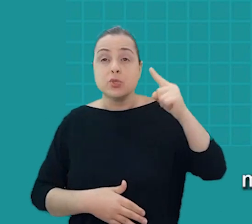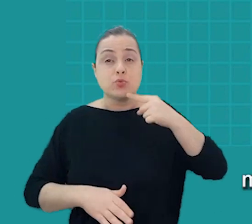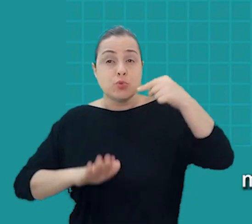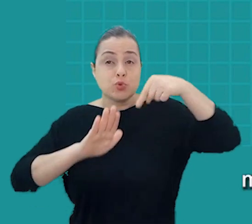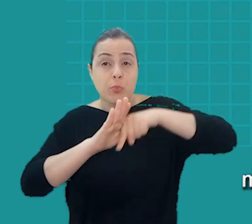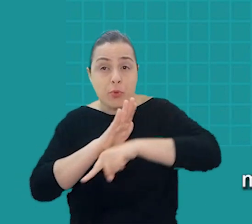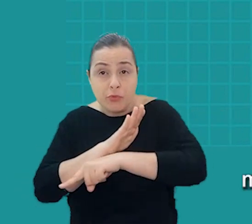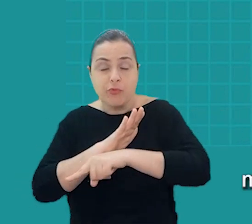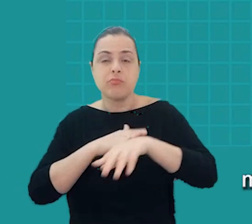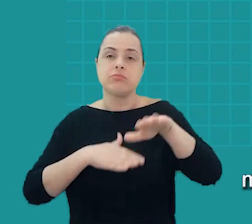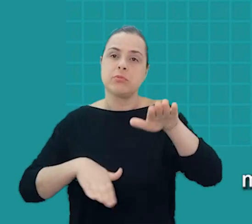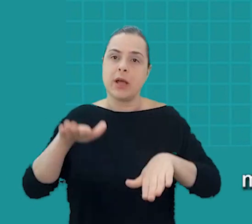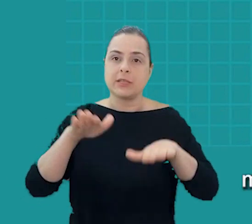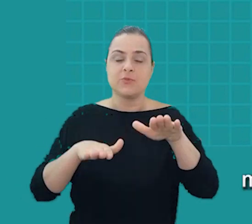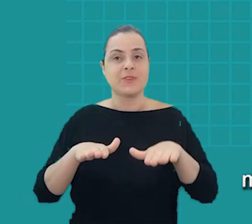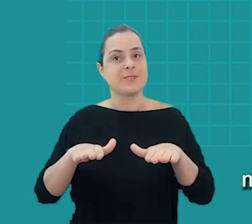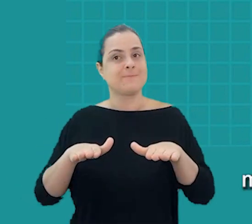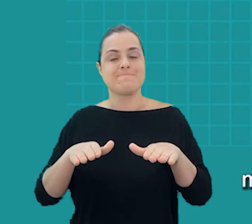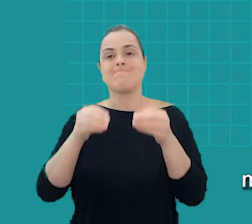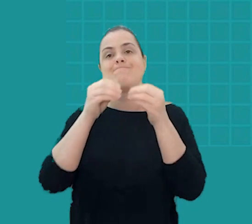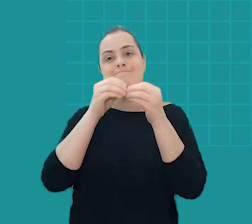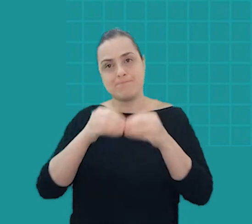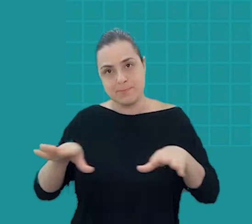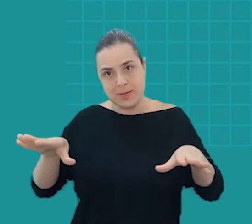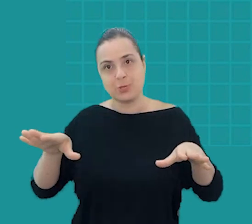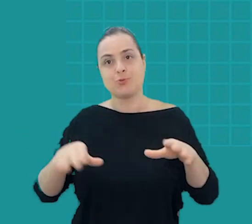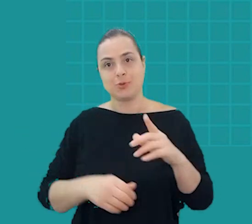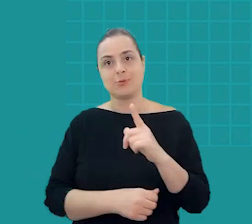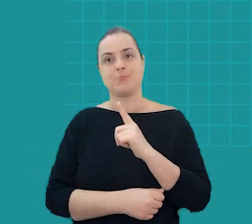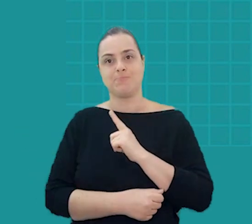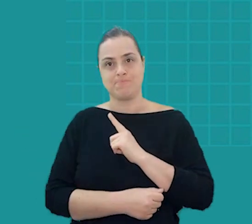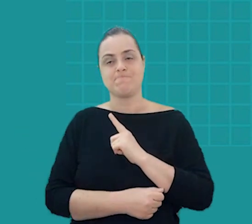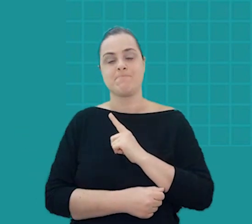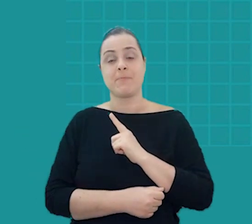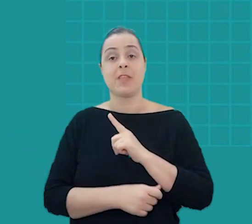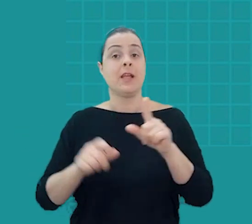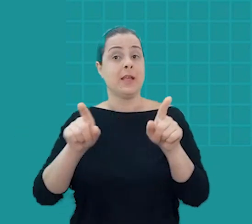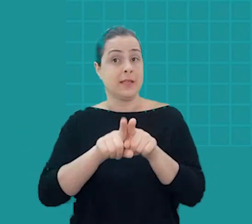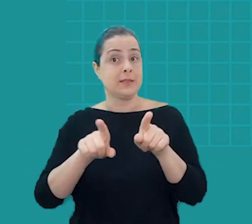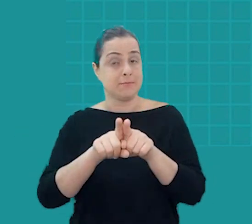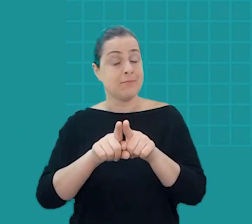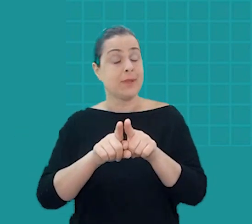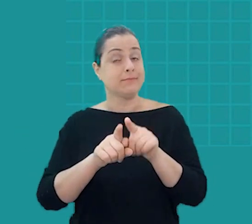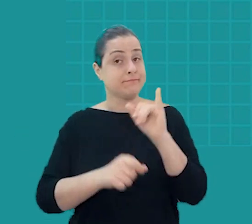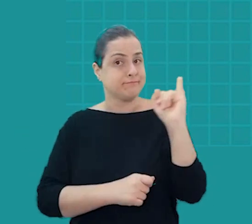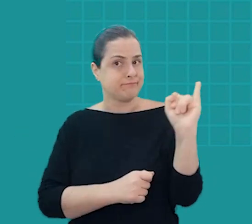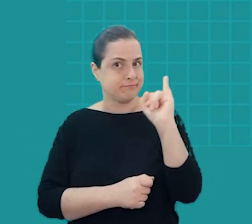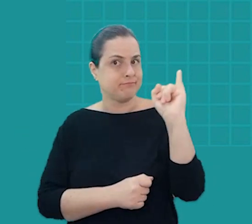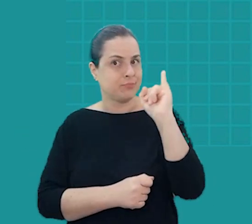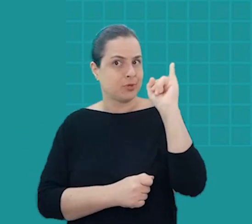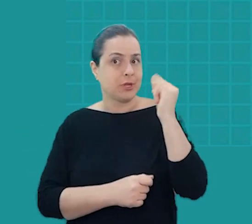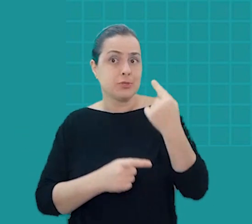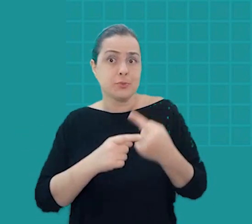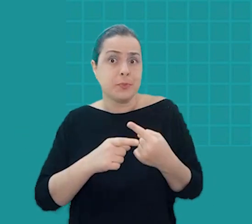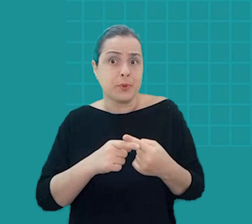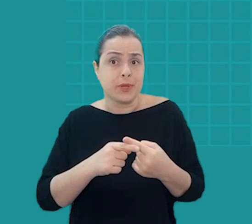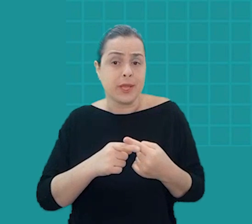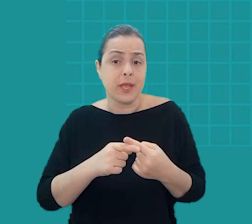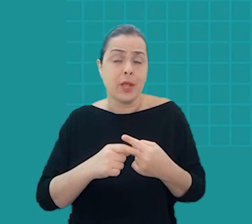muitas vezes acaba ficando prejudicado. E um ponto também importante, porque o nosso custo de vida